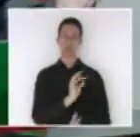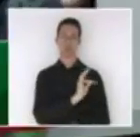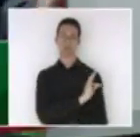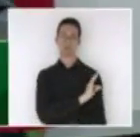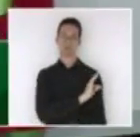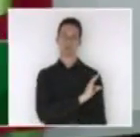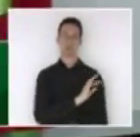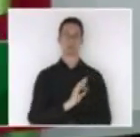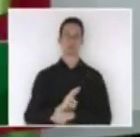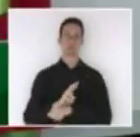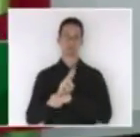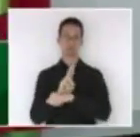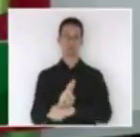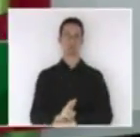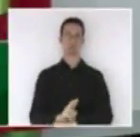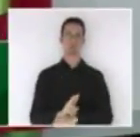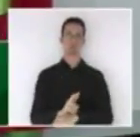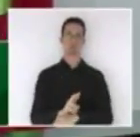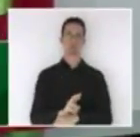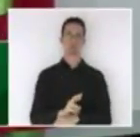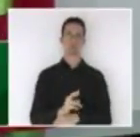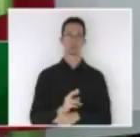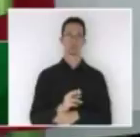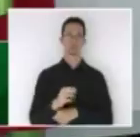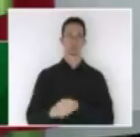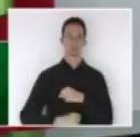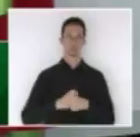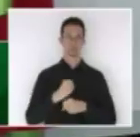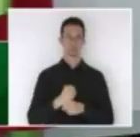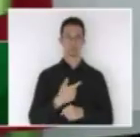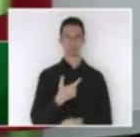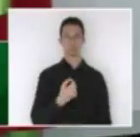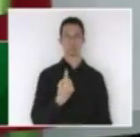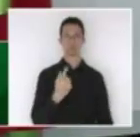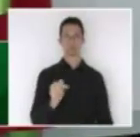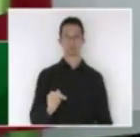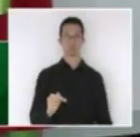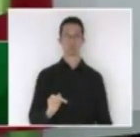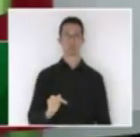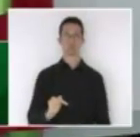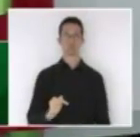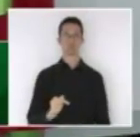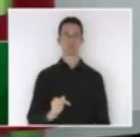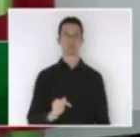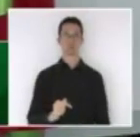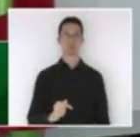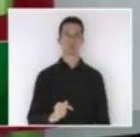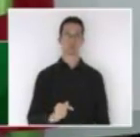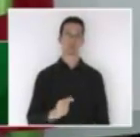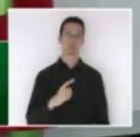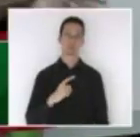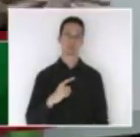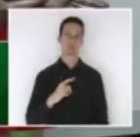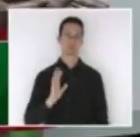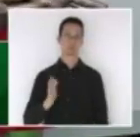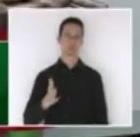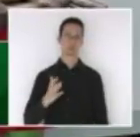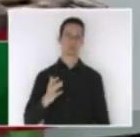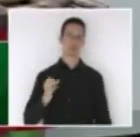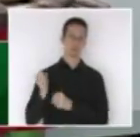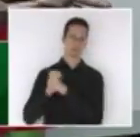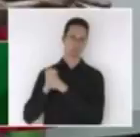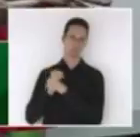incrível que pareça, no ano de 2017, bem muitos anos após o fim da